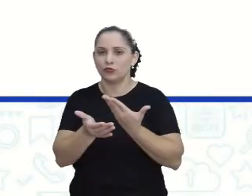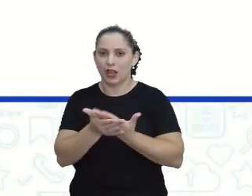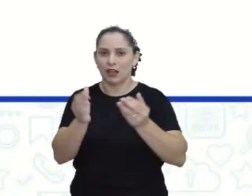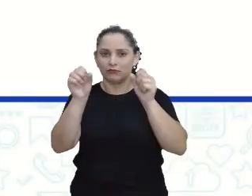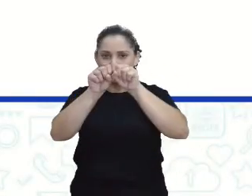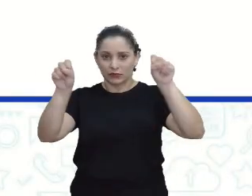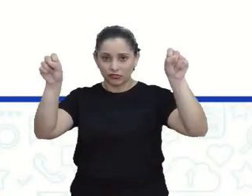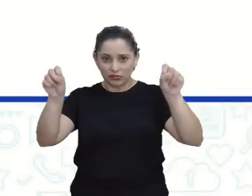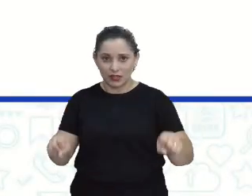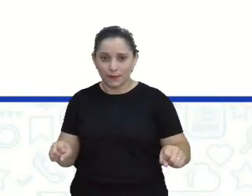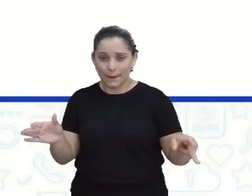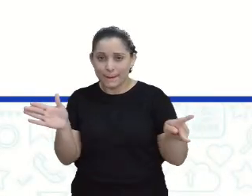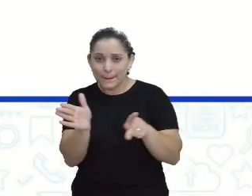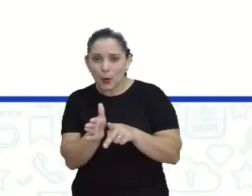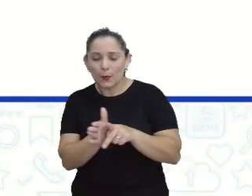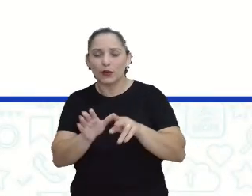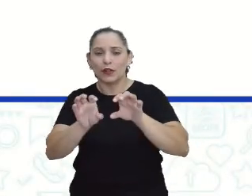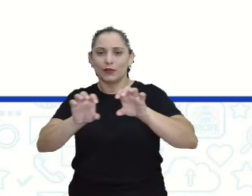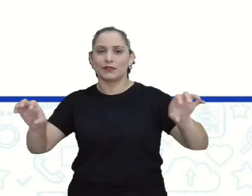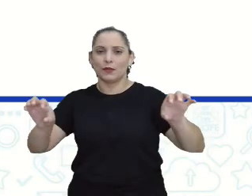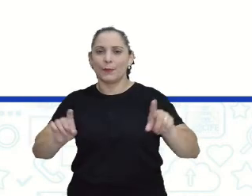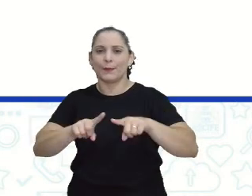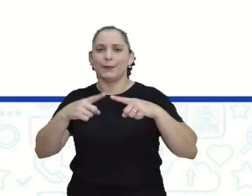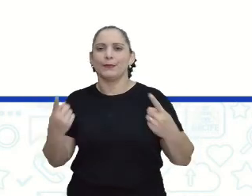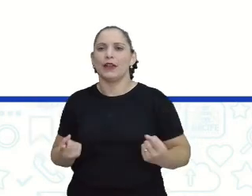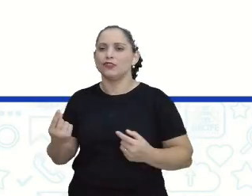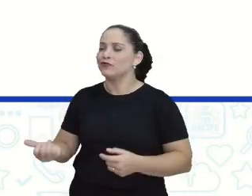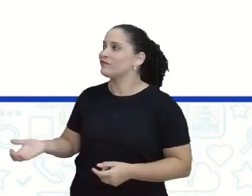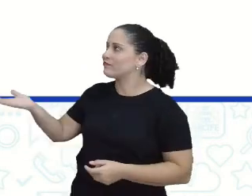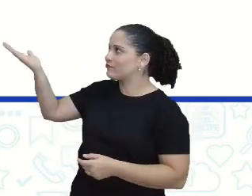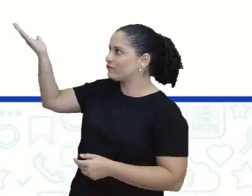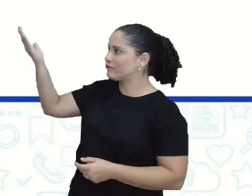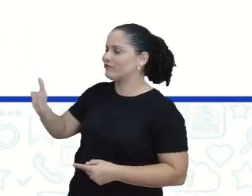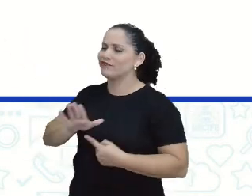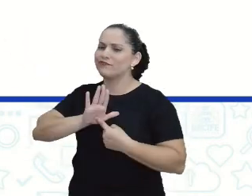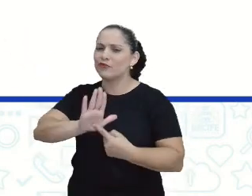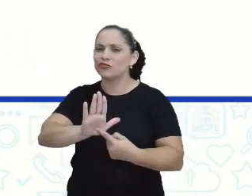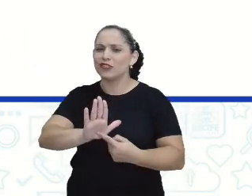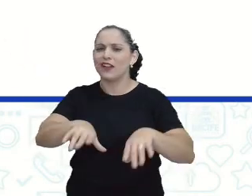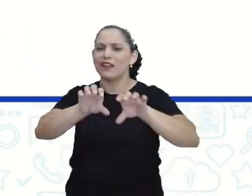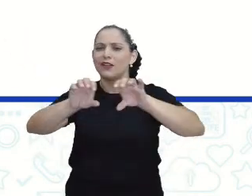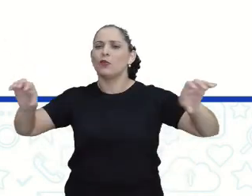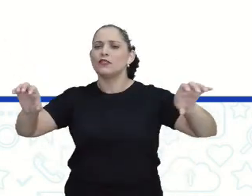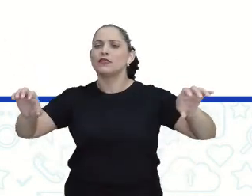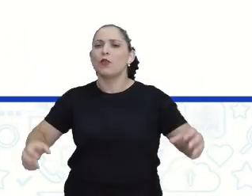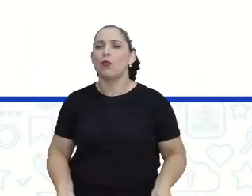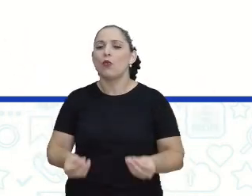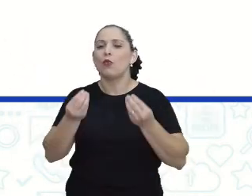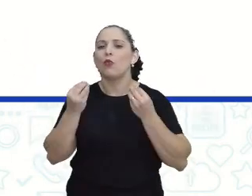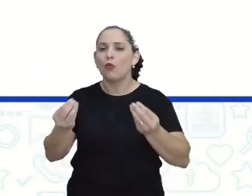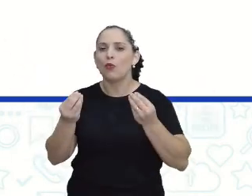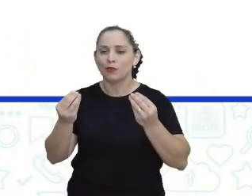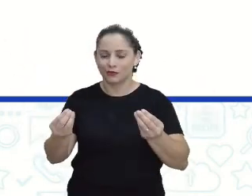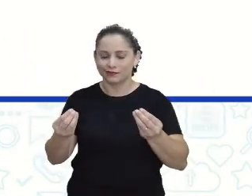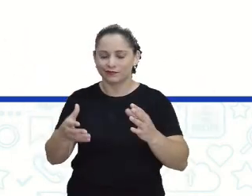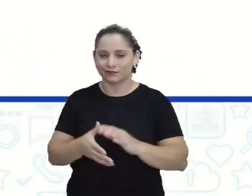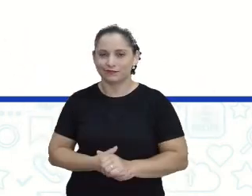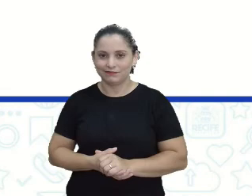de equações. Mas se a gente quisesse representar esse equilíbrio de uma balança numa equação, percebe que a gente vai